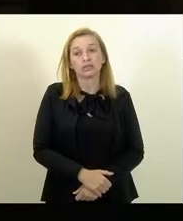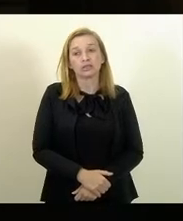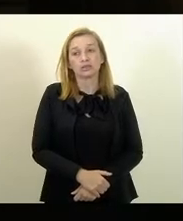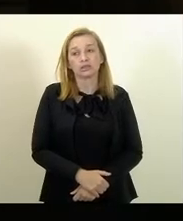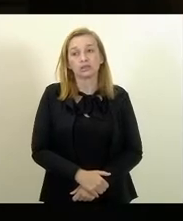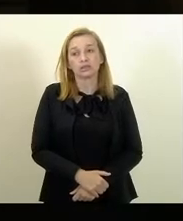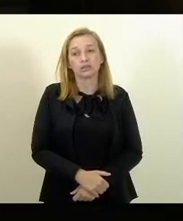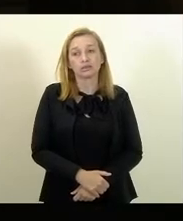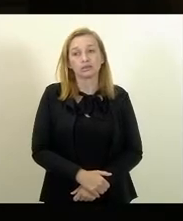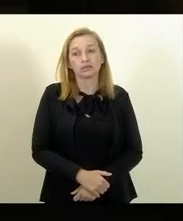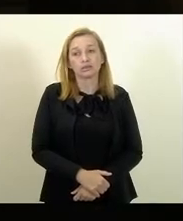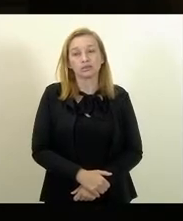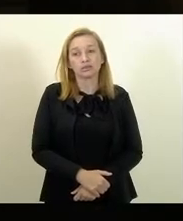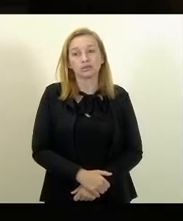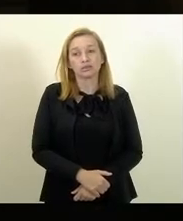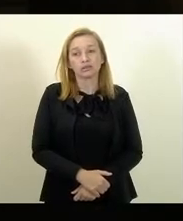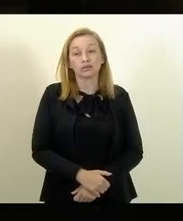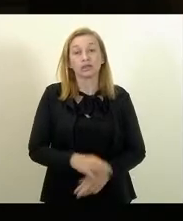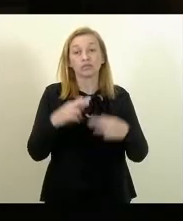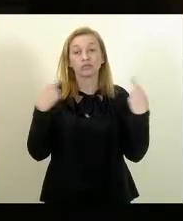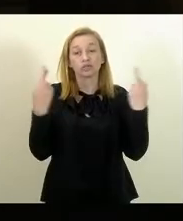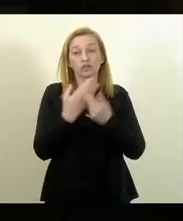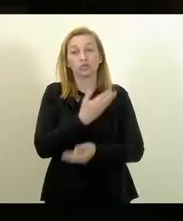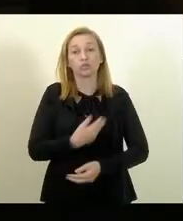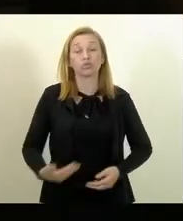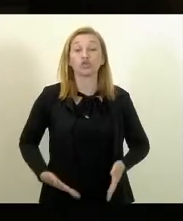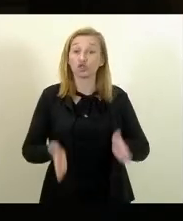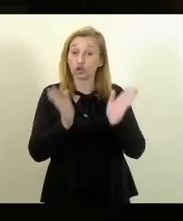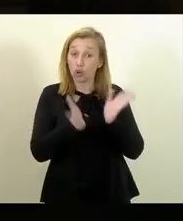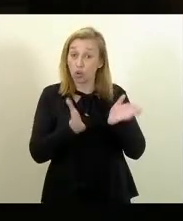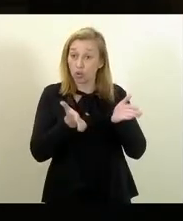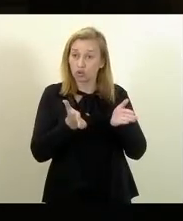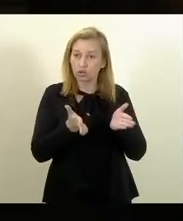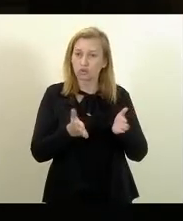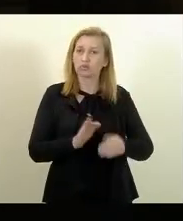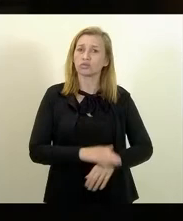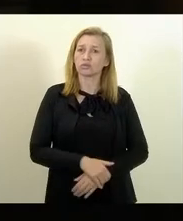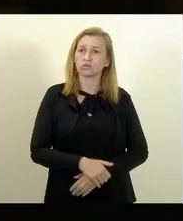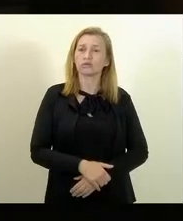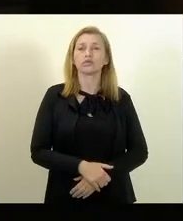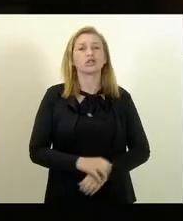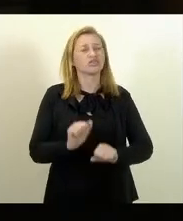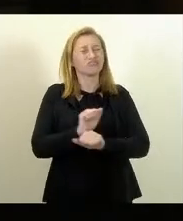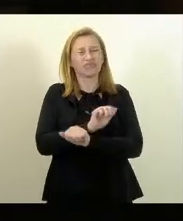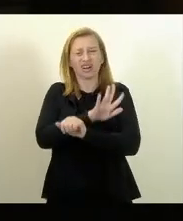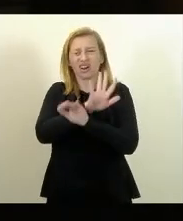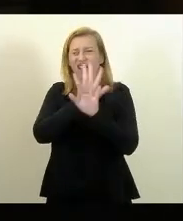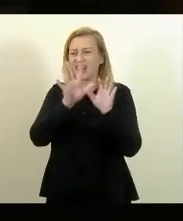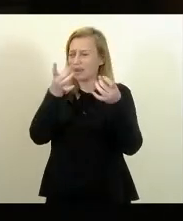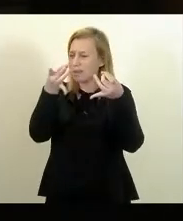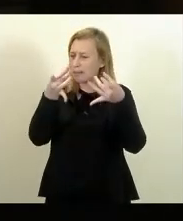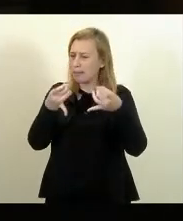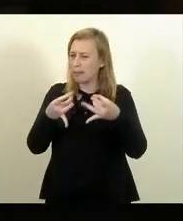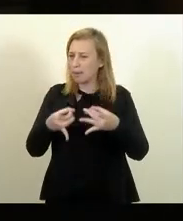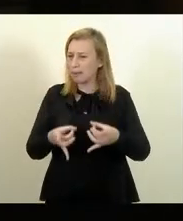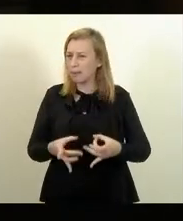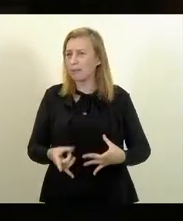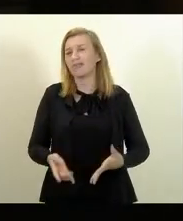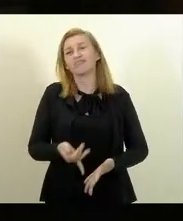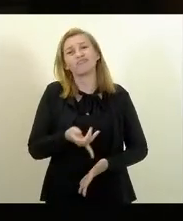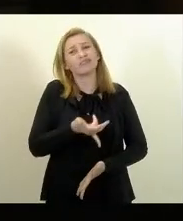a audiência pública de hoje, ela foi muito esclarecedora. É uma